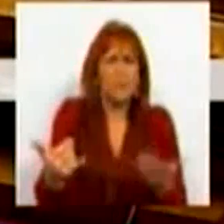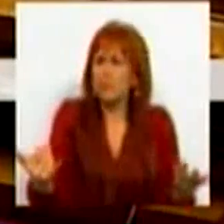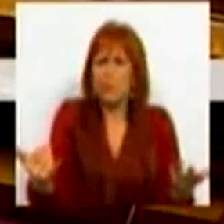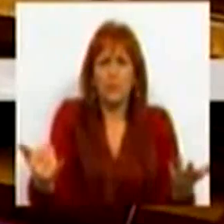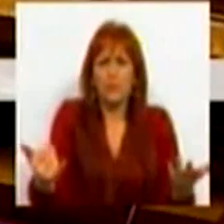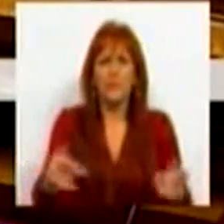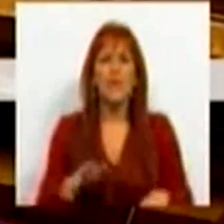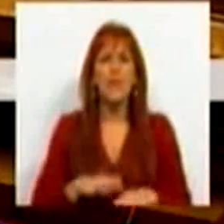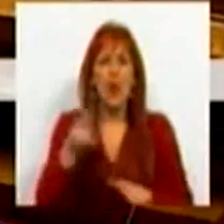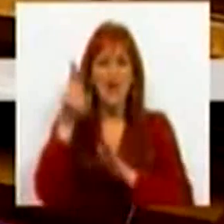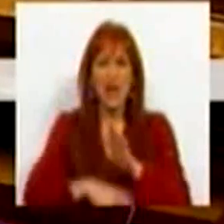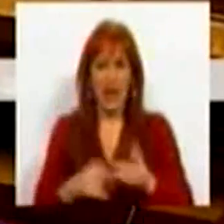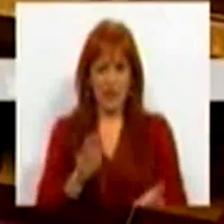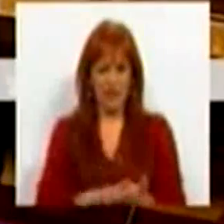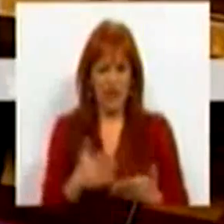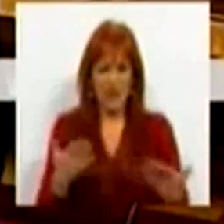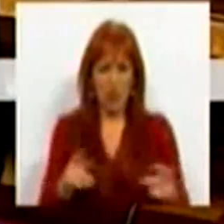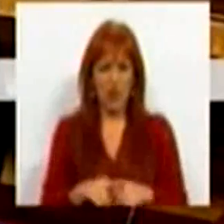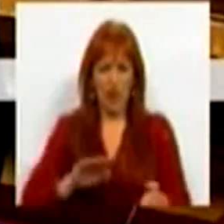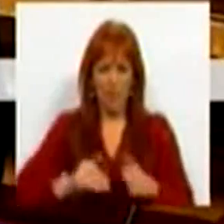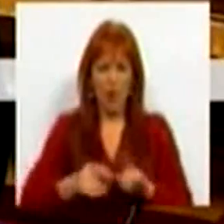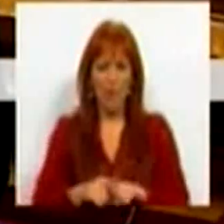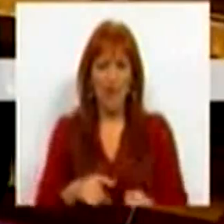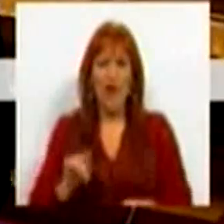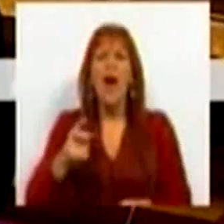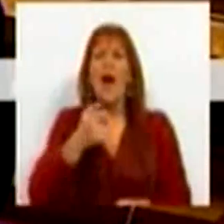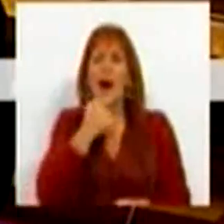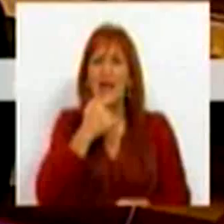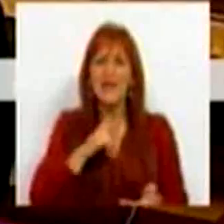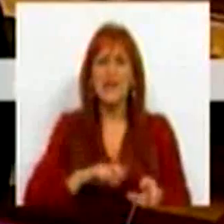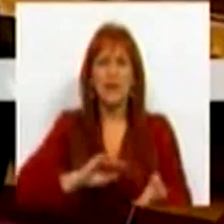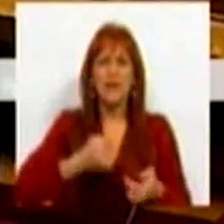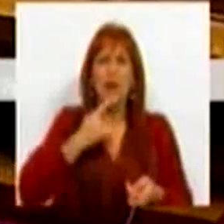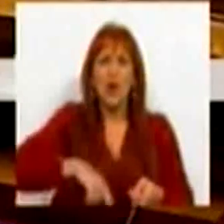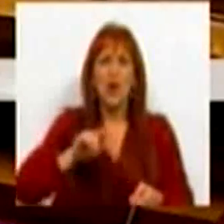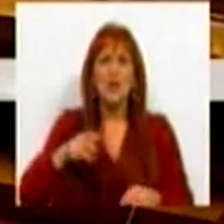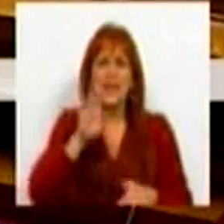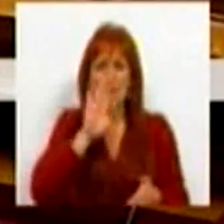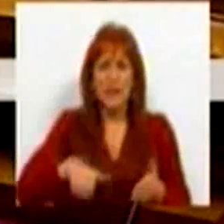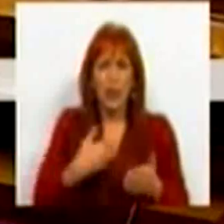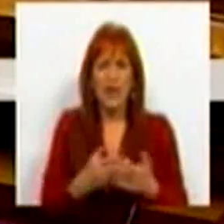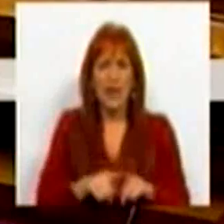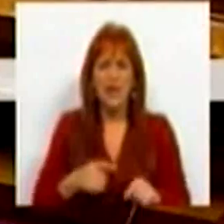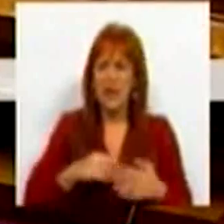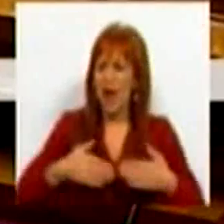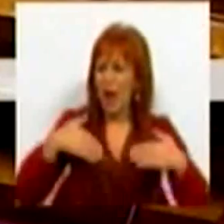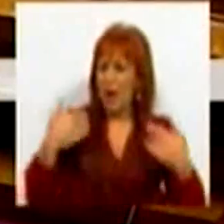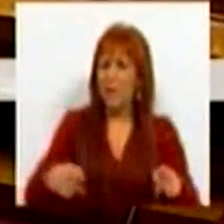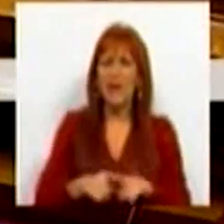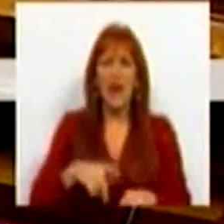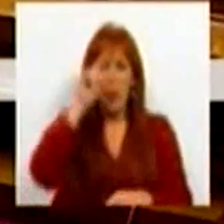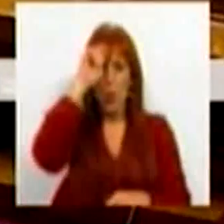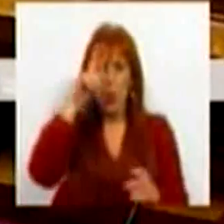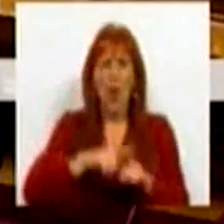seguinte. Com as regras em vigor, a prova só pode ser repetida se um candidato abandonar o ano comum até 31 de